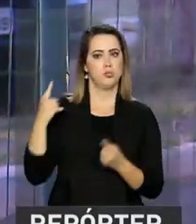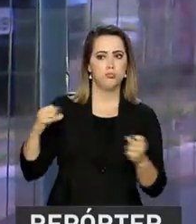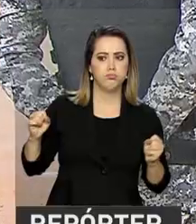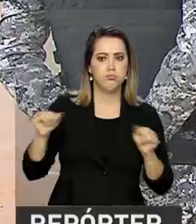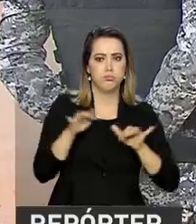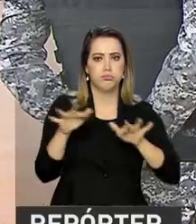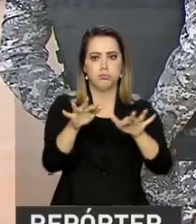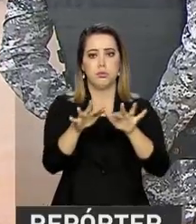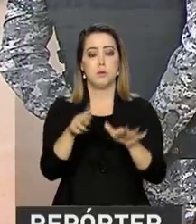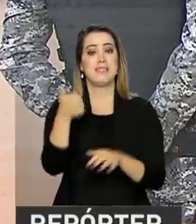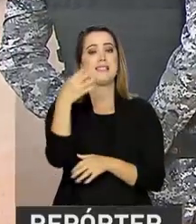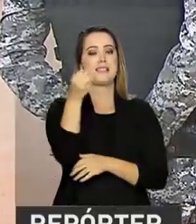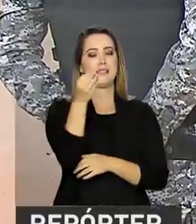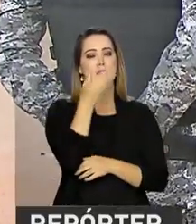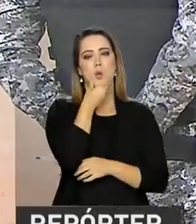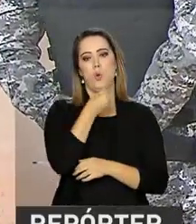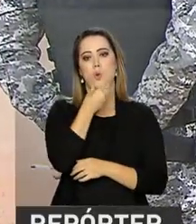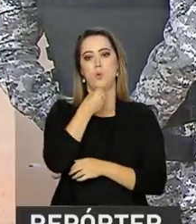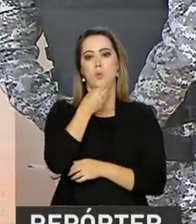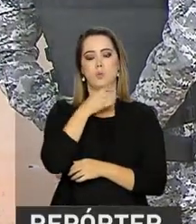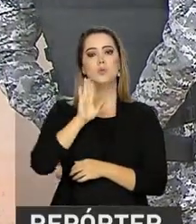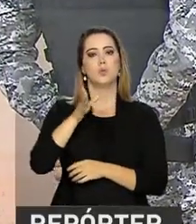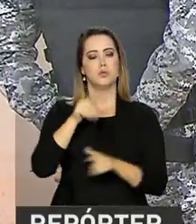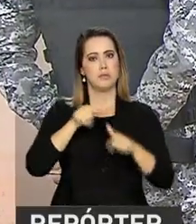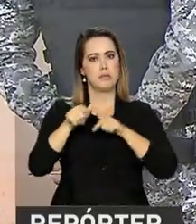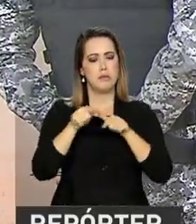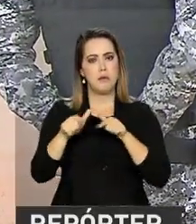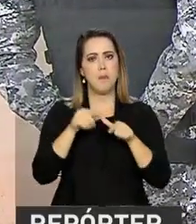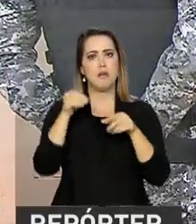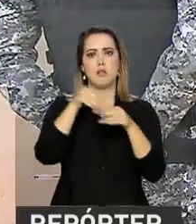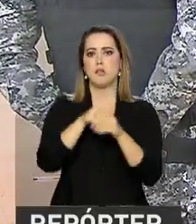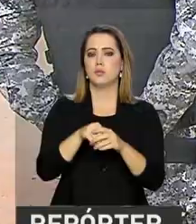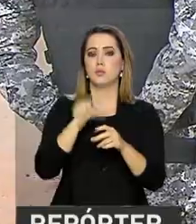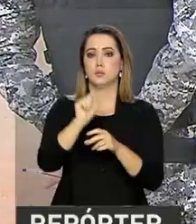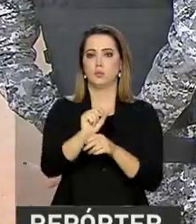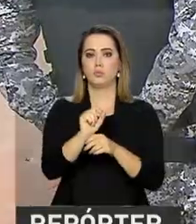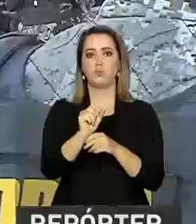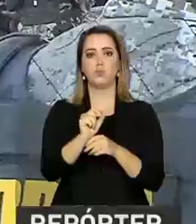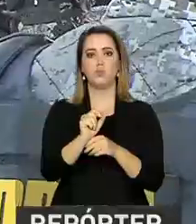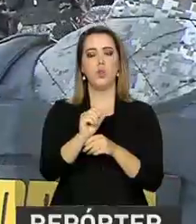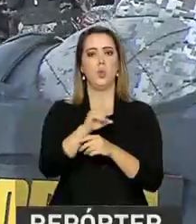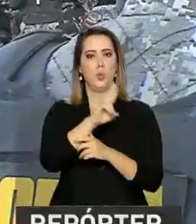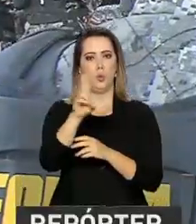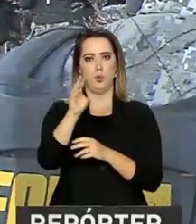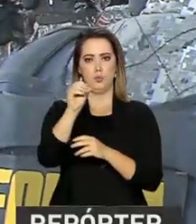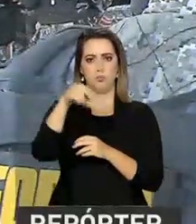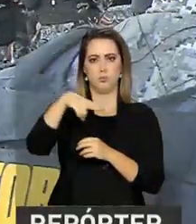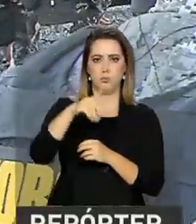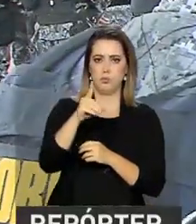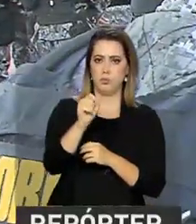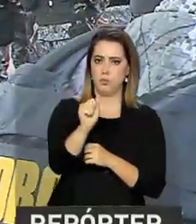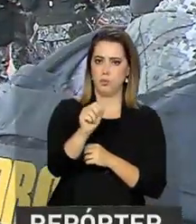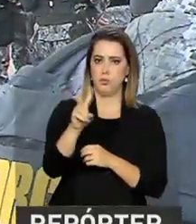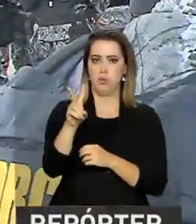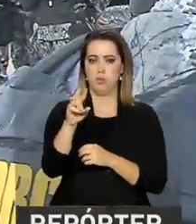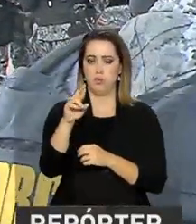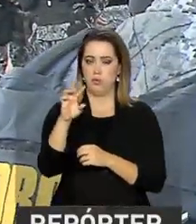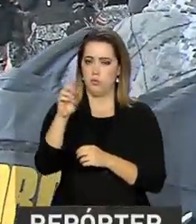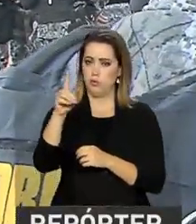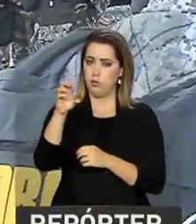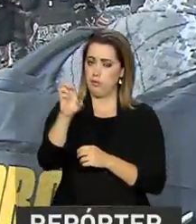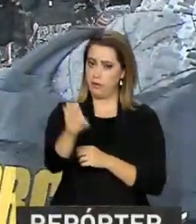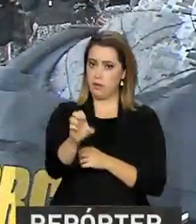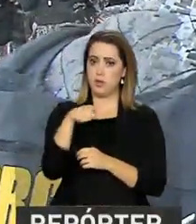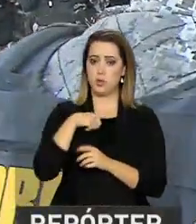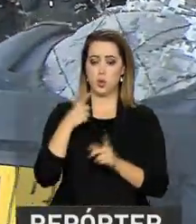intensa. Os 100 homens escalados para participar da operação Onde Novo Progresso,